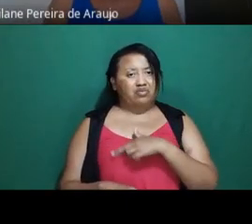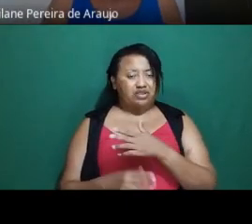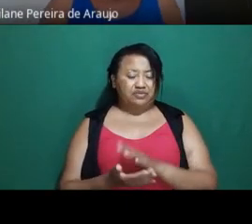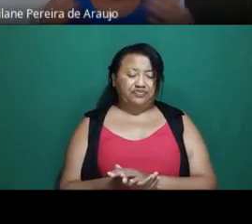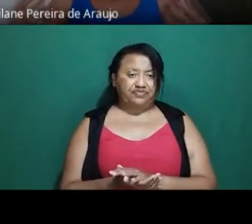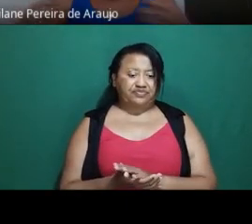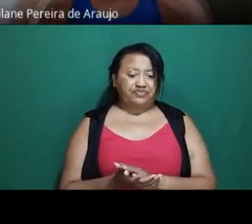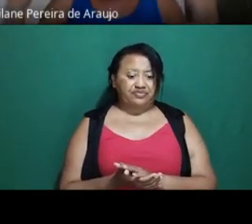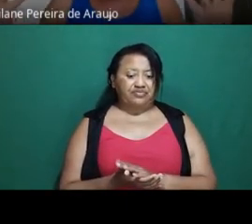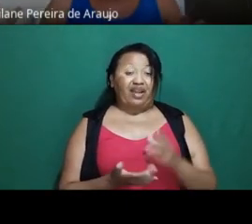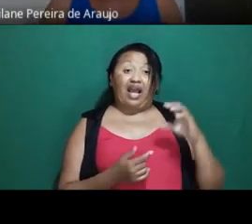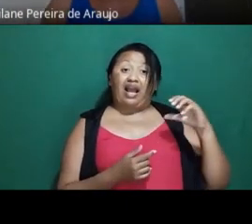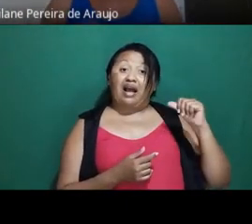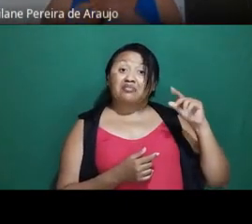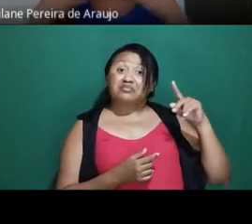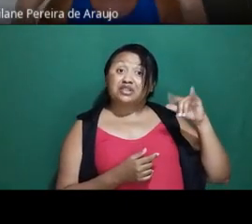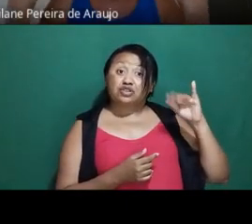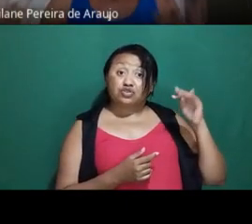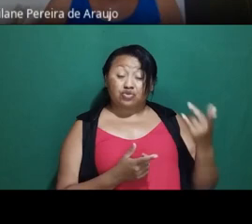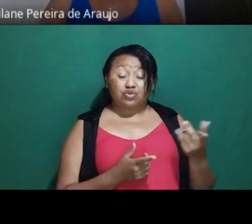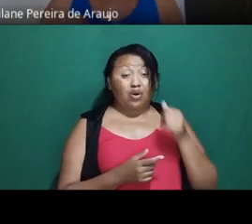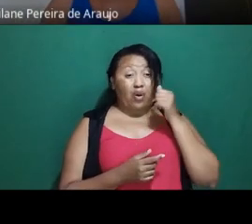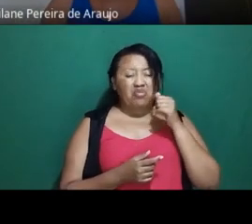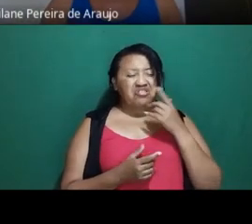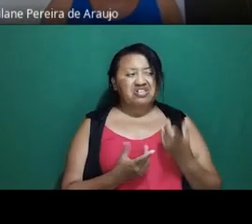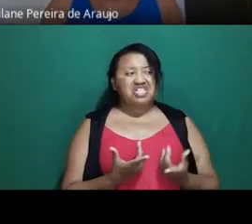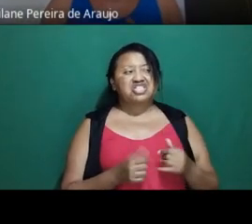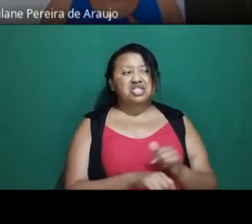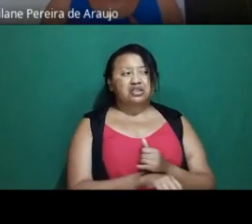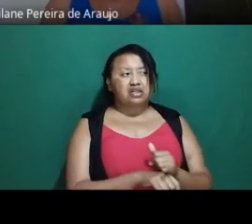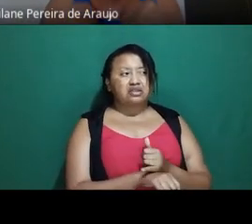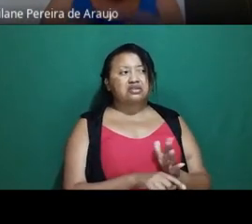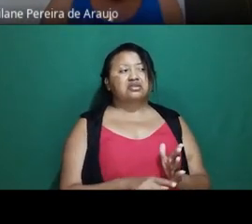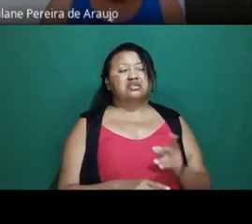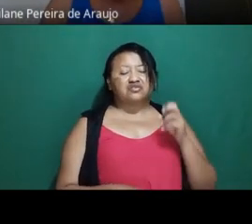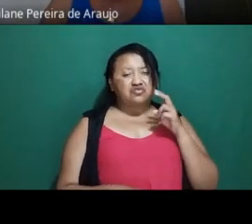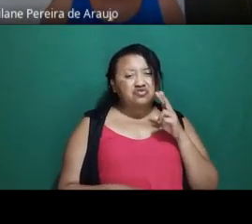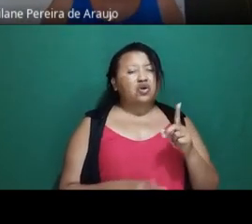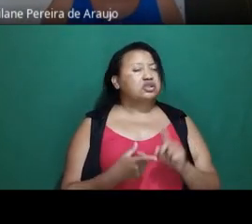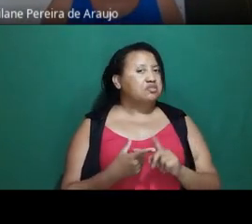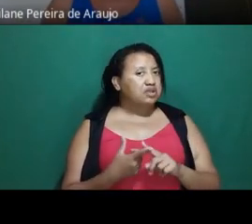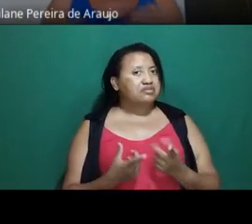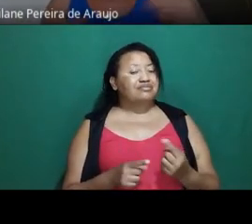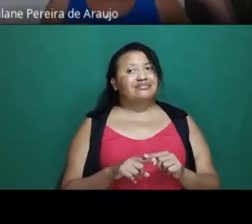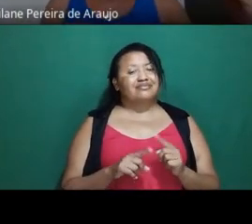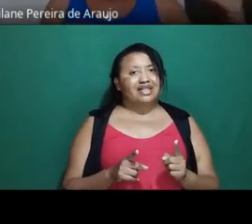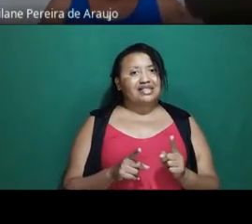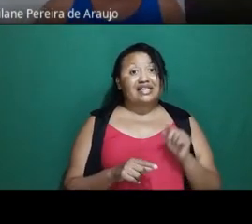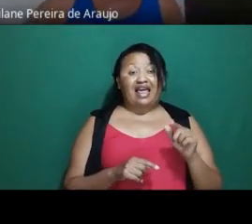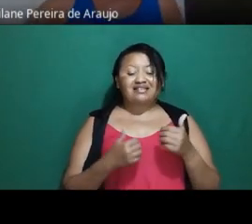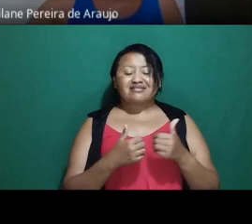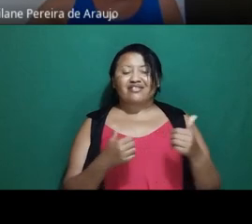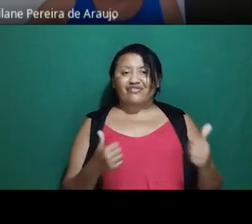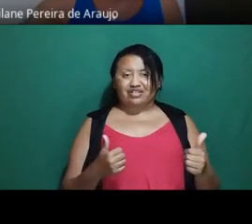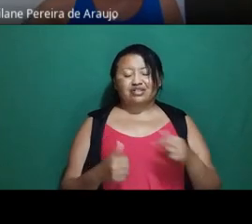não é Capítulo essa grande interrogação nessa mulher de simulada né Essa mulher forte também então ela